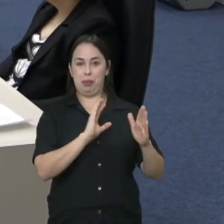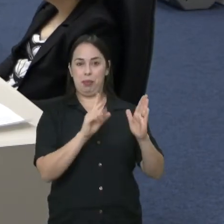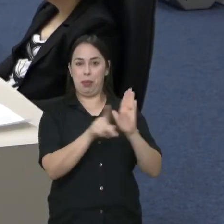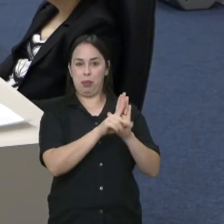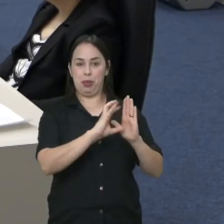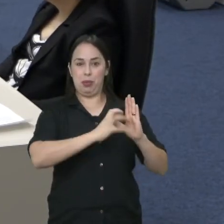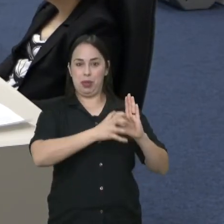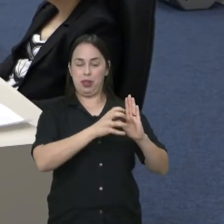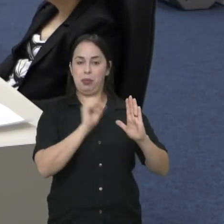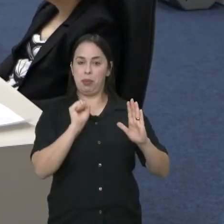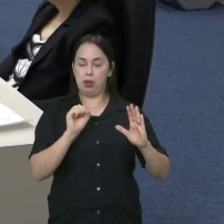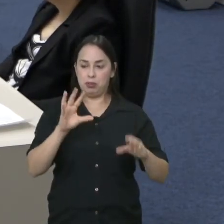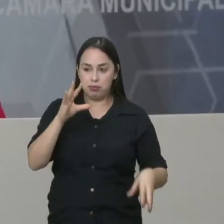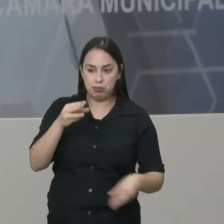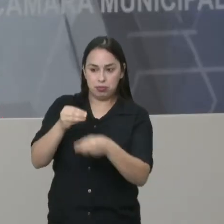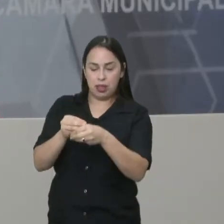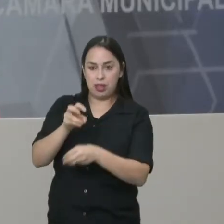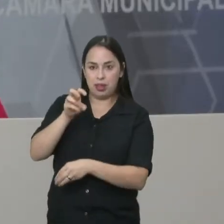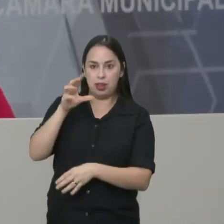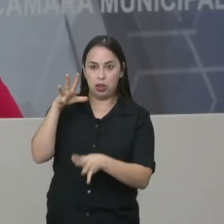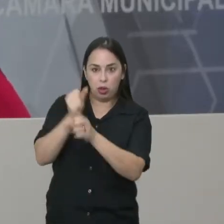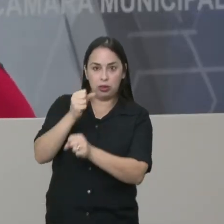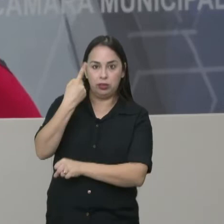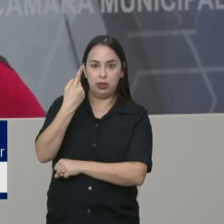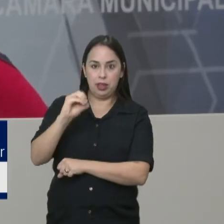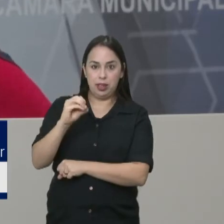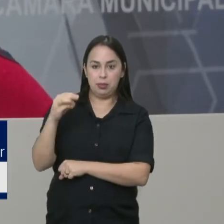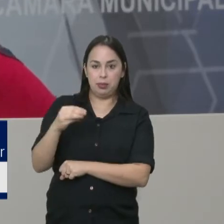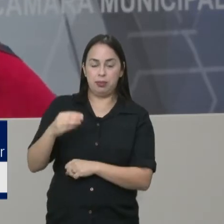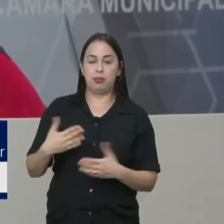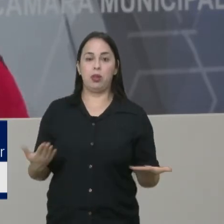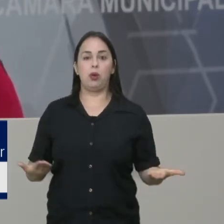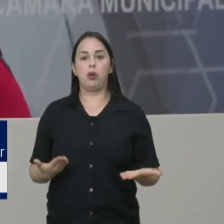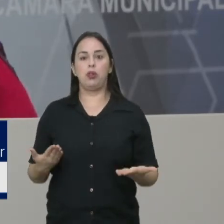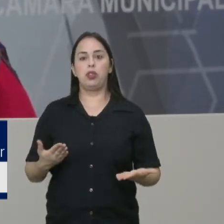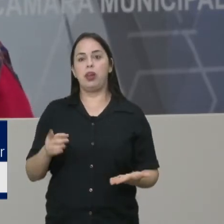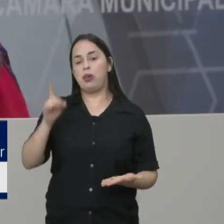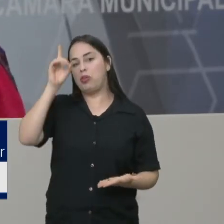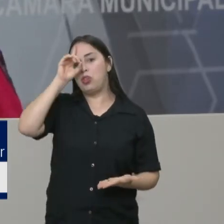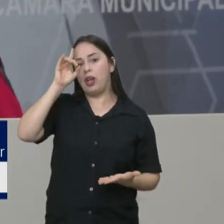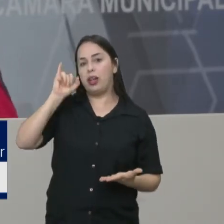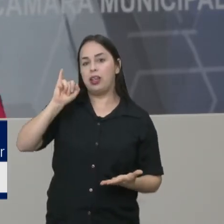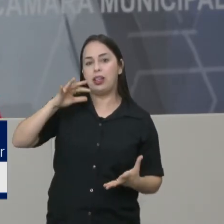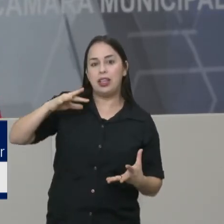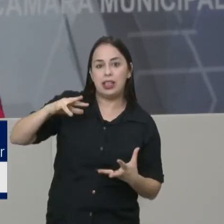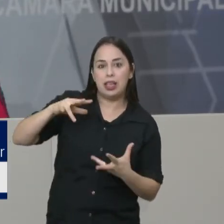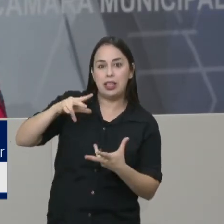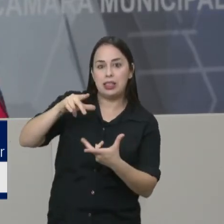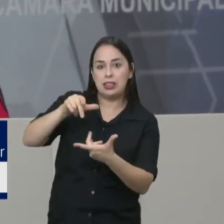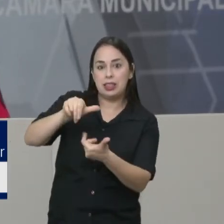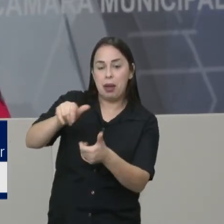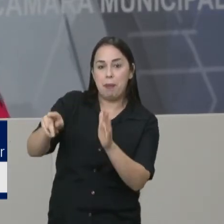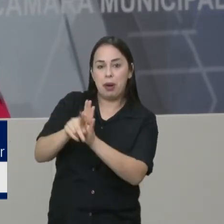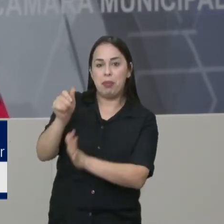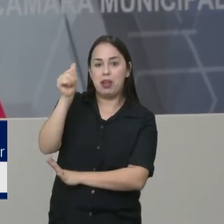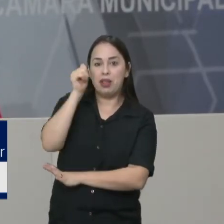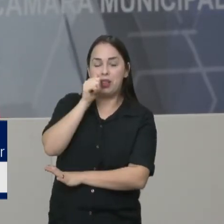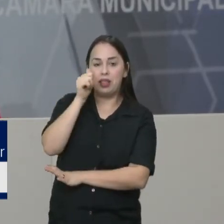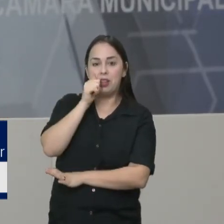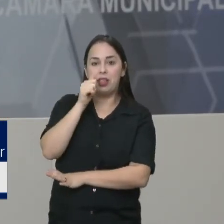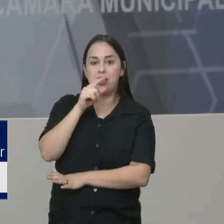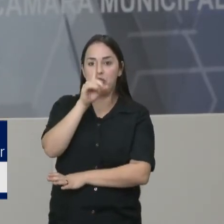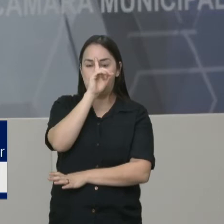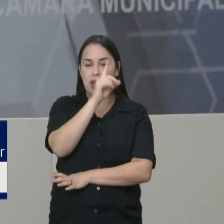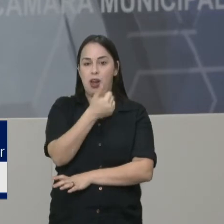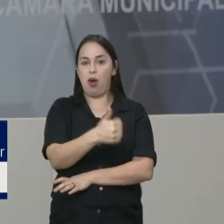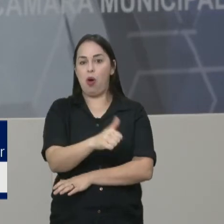Tá. Bom, hoje é o Dia Internacional das Meninas, dia